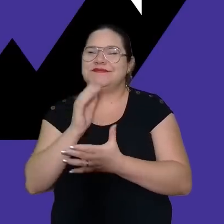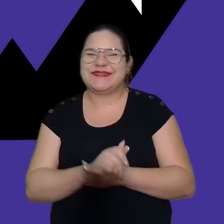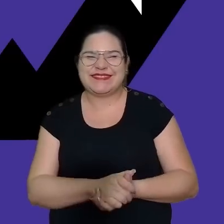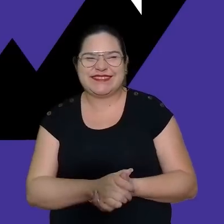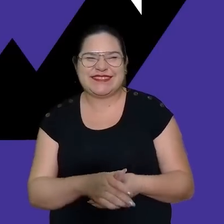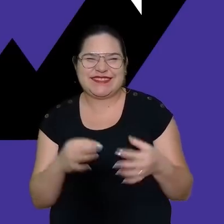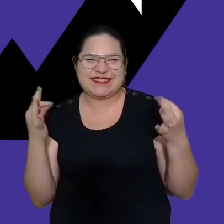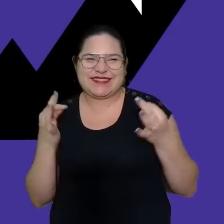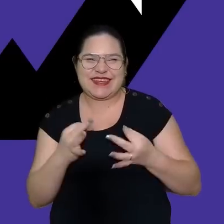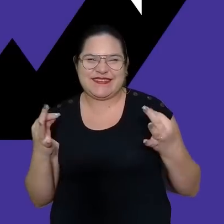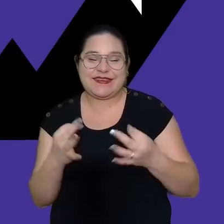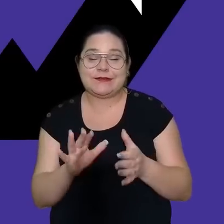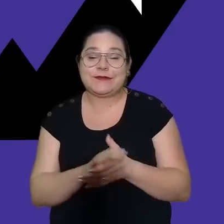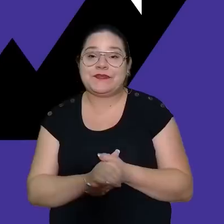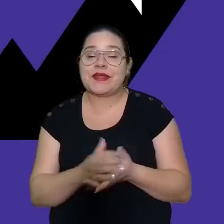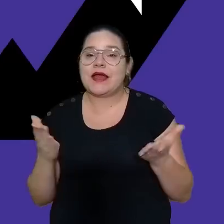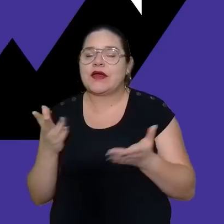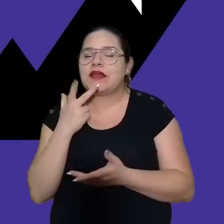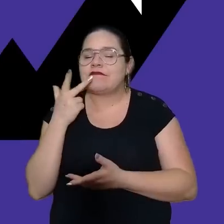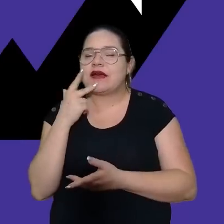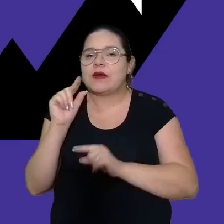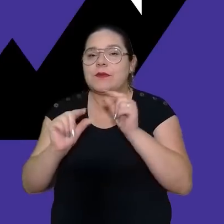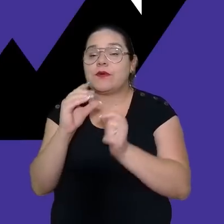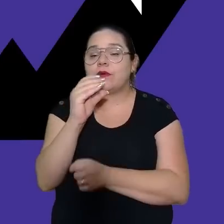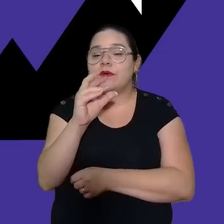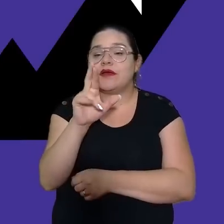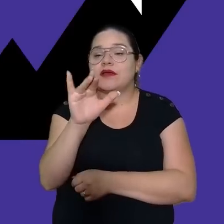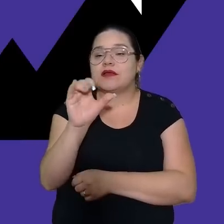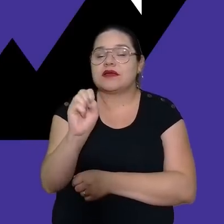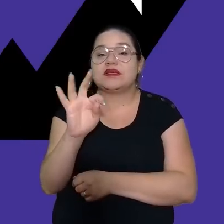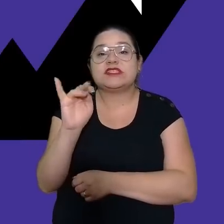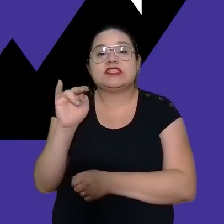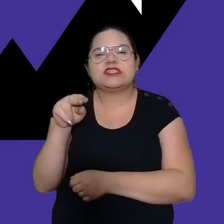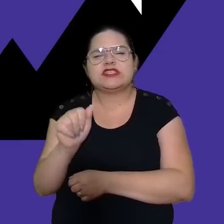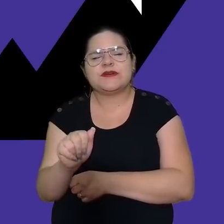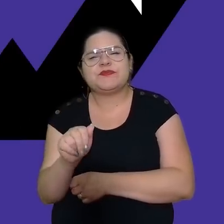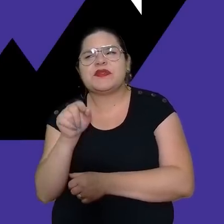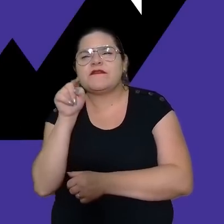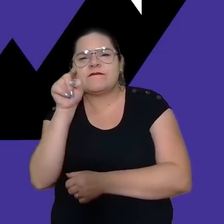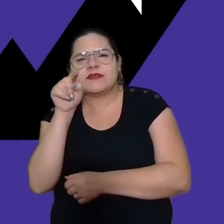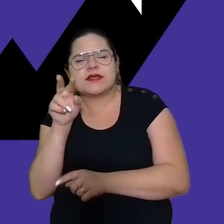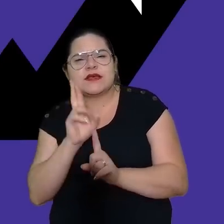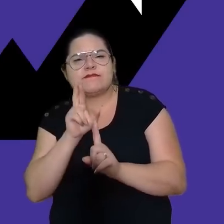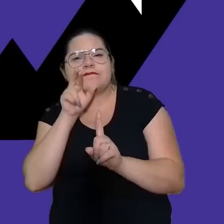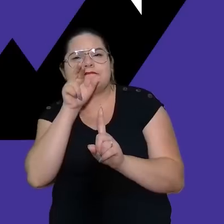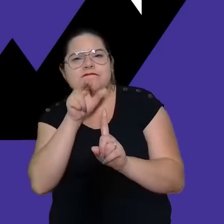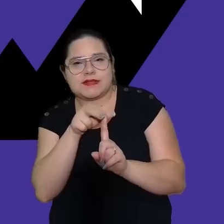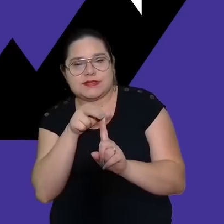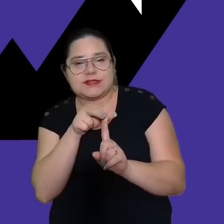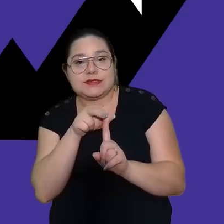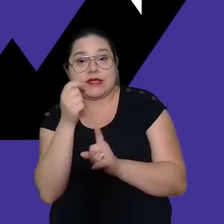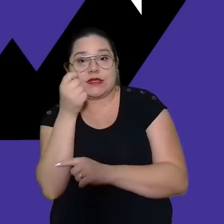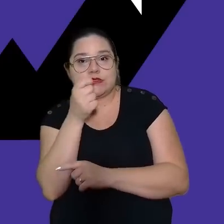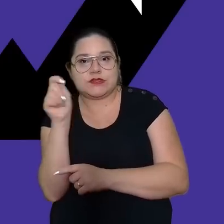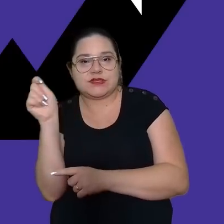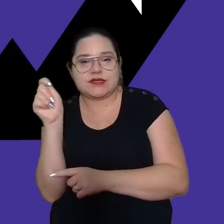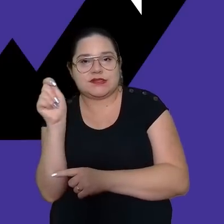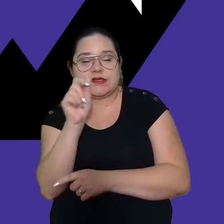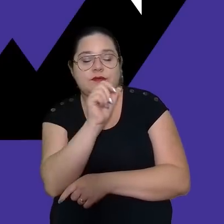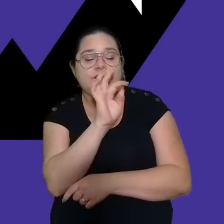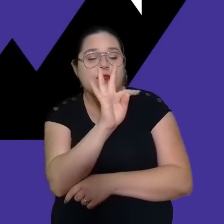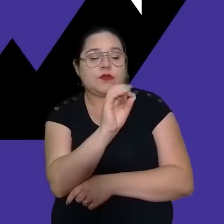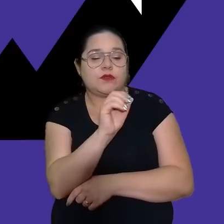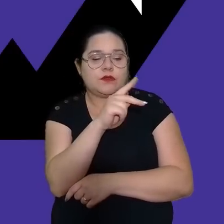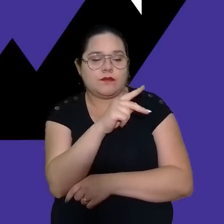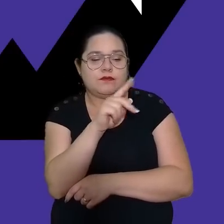gostaria de passar um pouco a palavra para o Christian. Christian, você é representante de uma associação, a CropLife, que